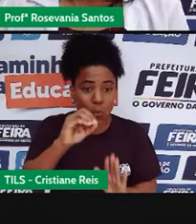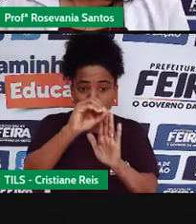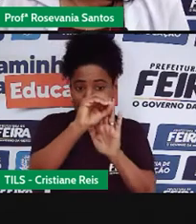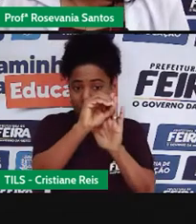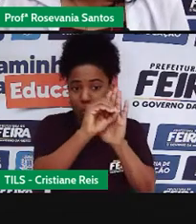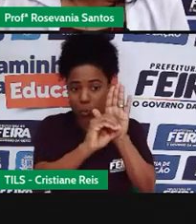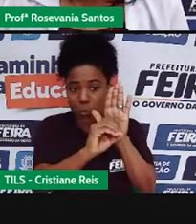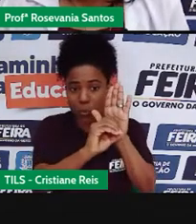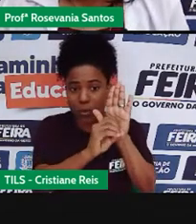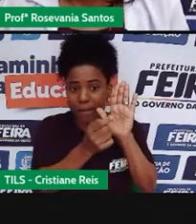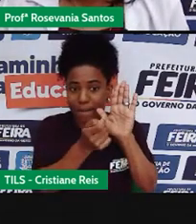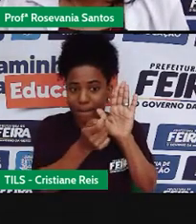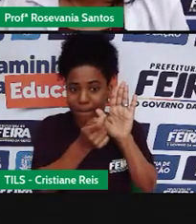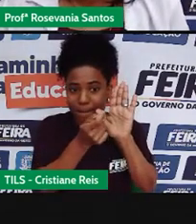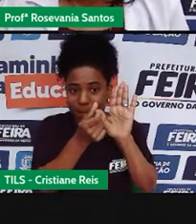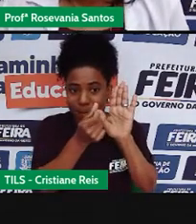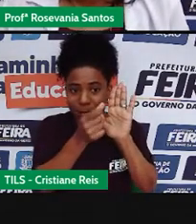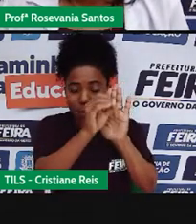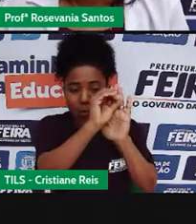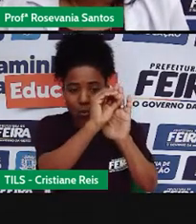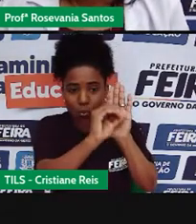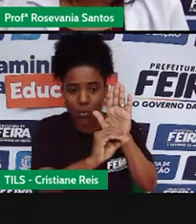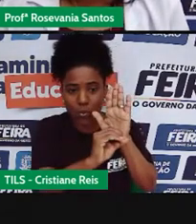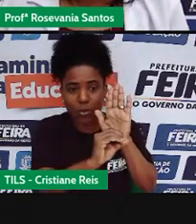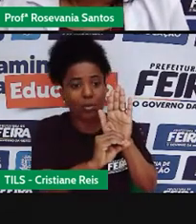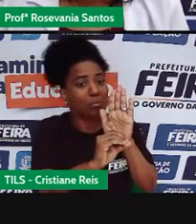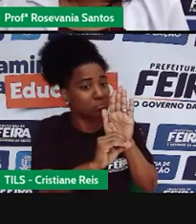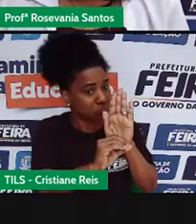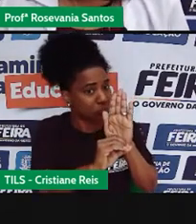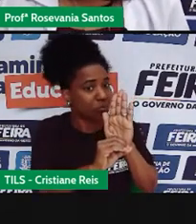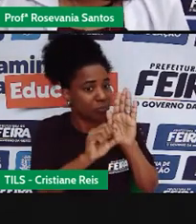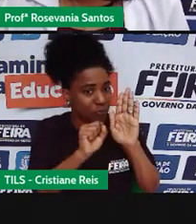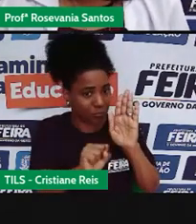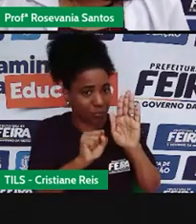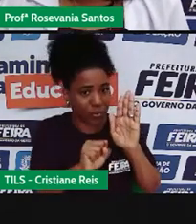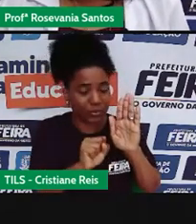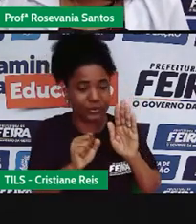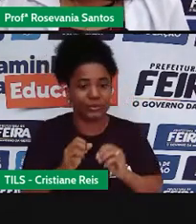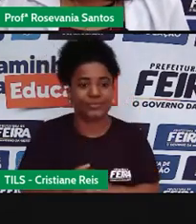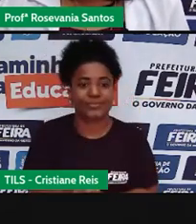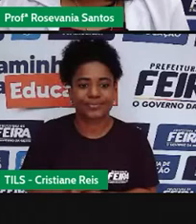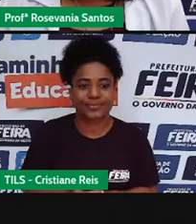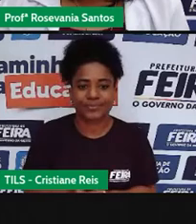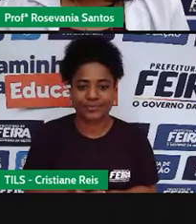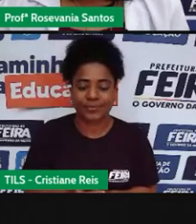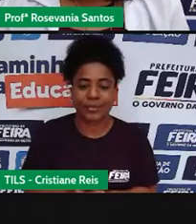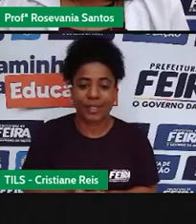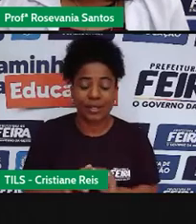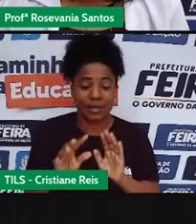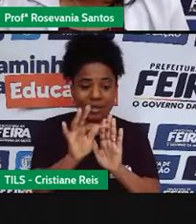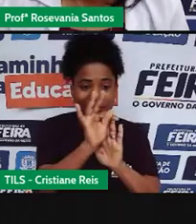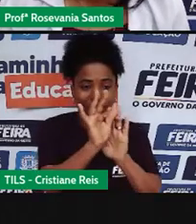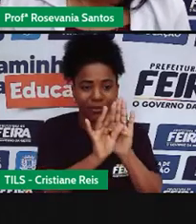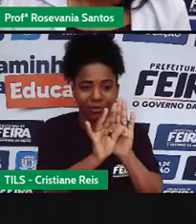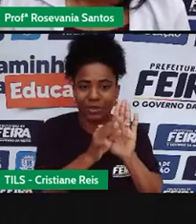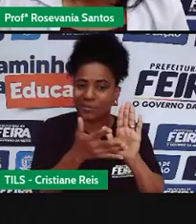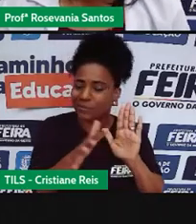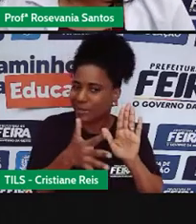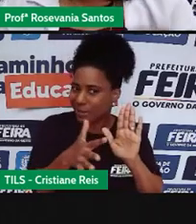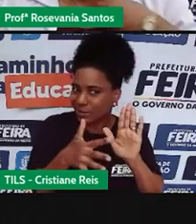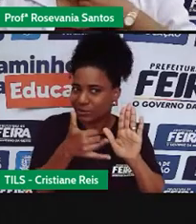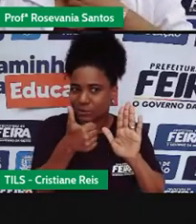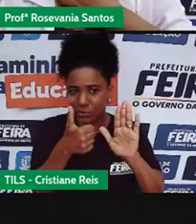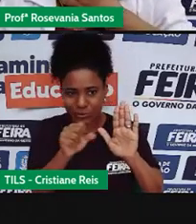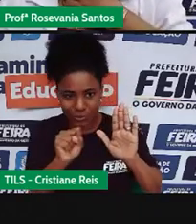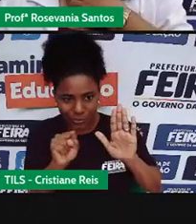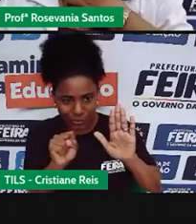viu? E amplitude térmica elevada, ou seja, ó, se a temperatura média é 18, vai ter período que a gente vai chegar, né,